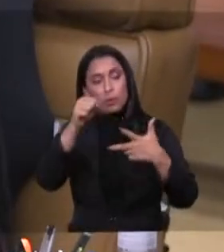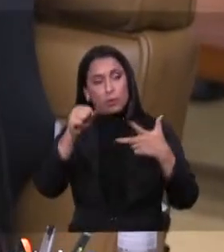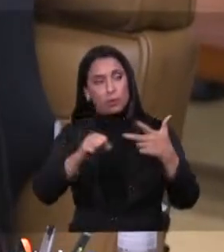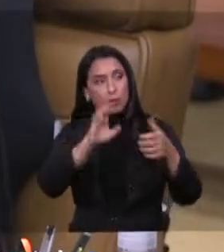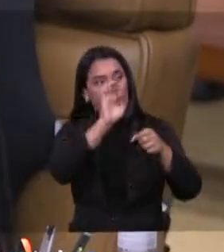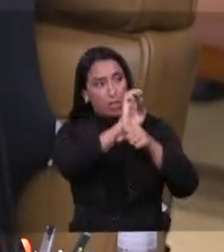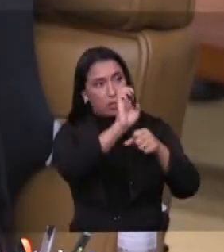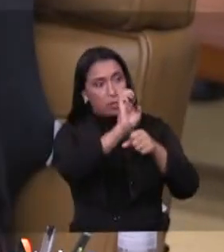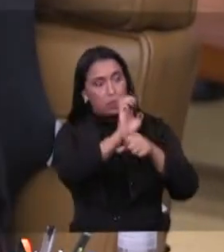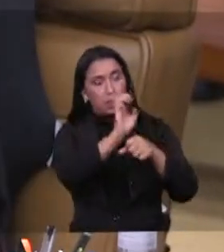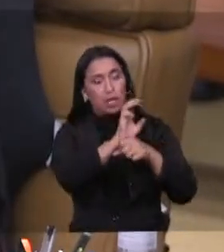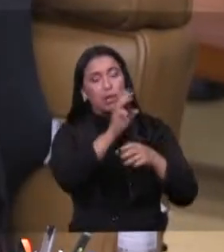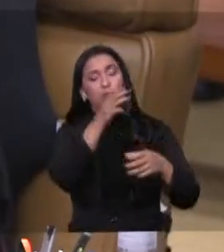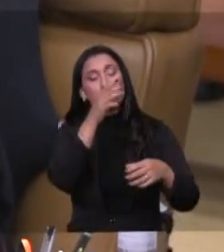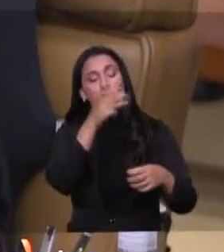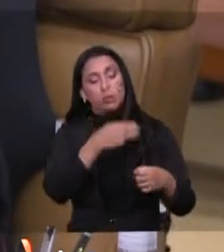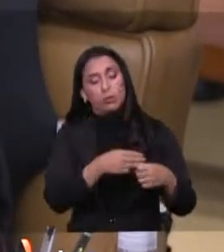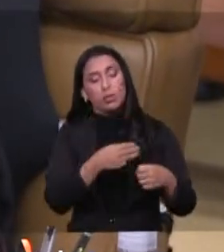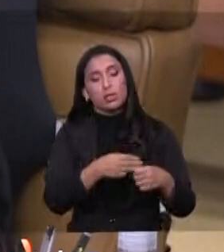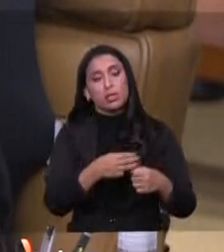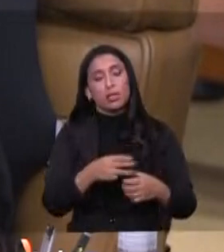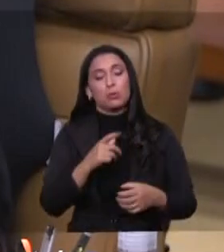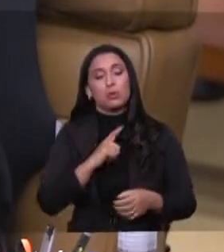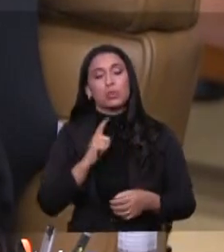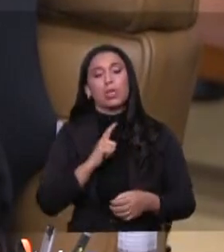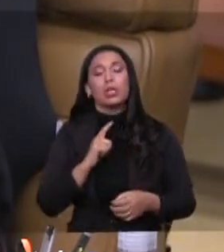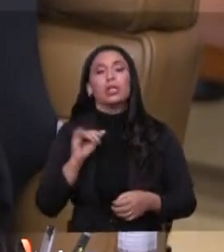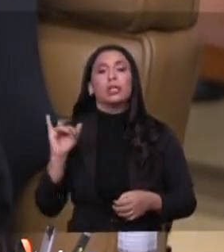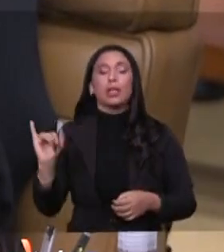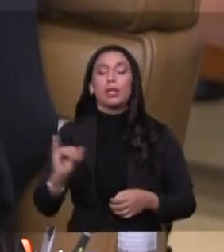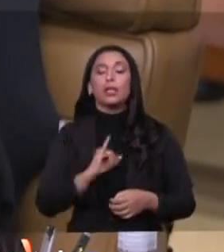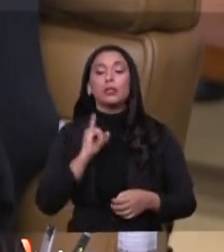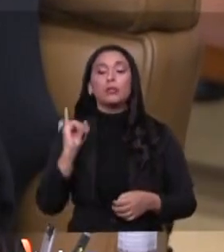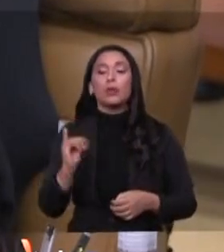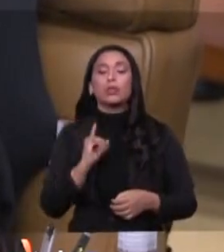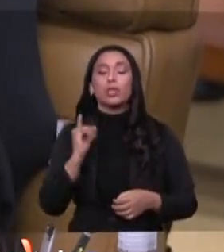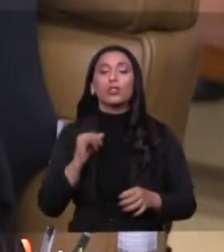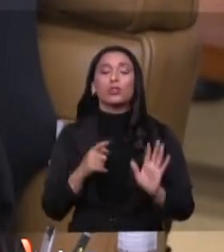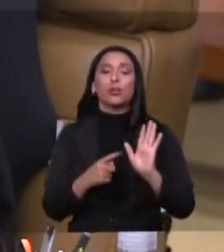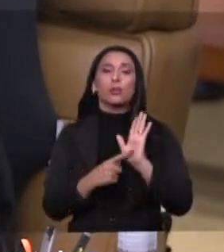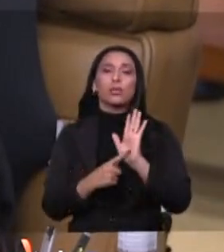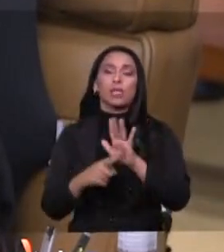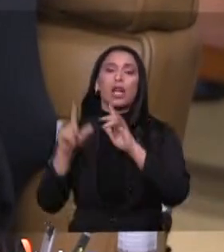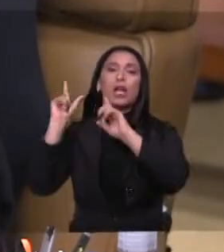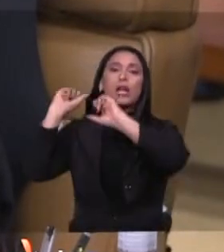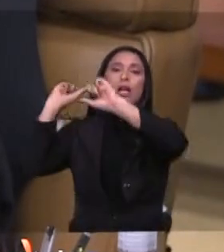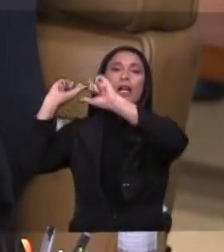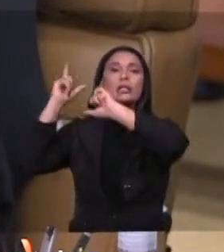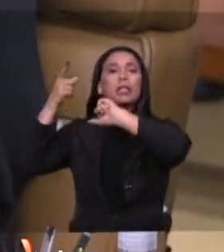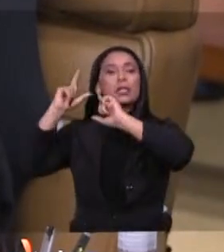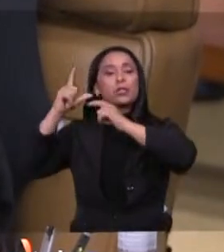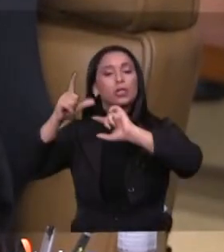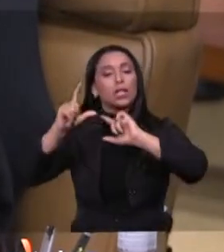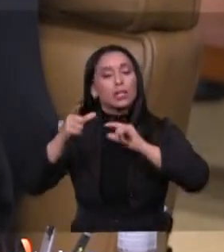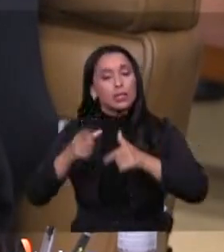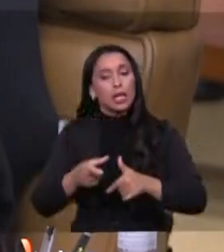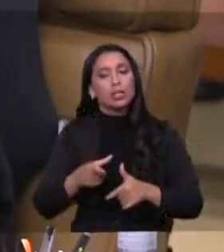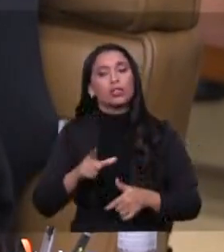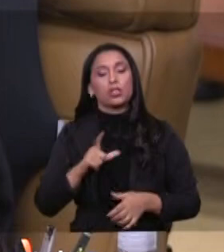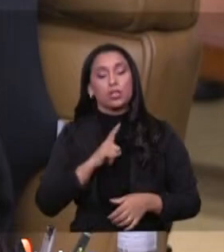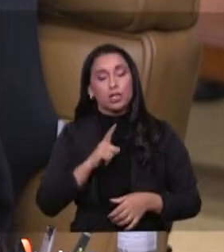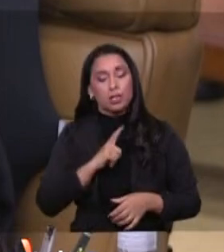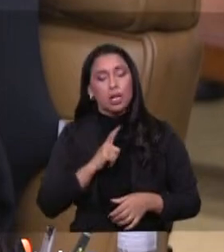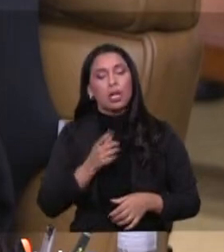envolvidos. E é elemento fundamental para a demonstração da tradicionalidade da ocupação